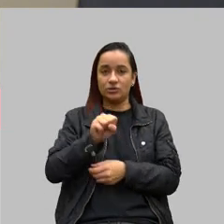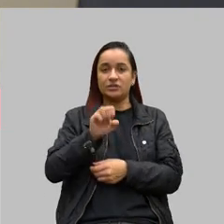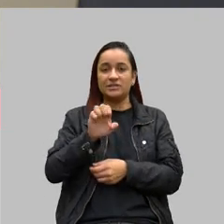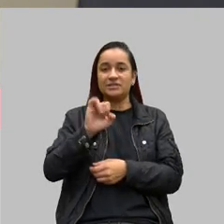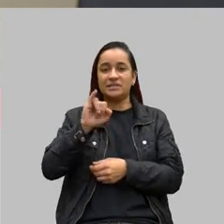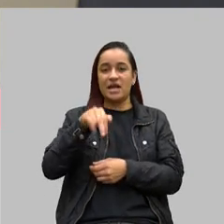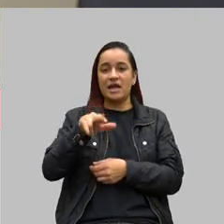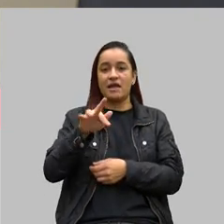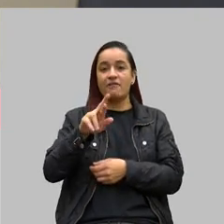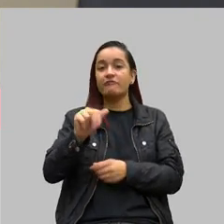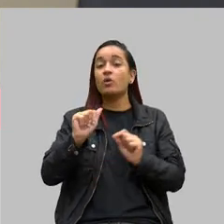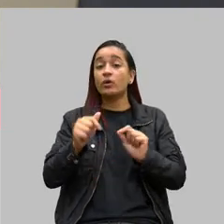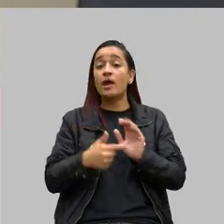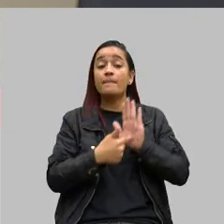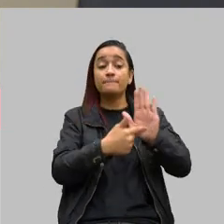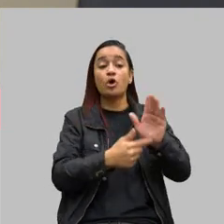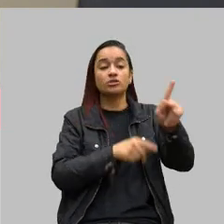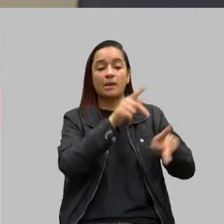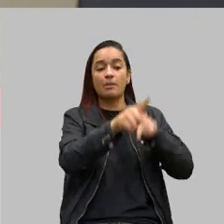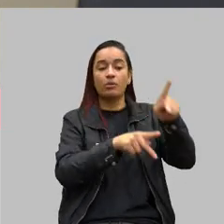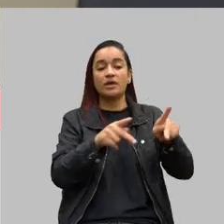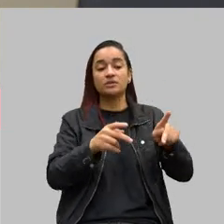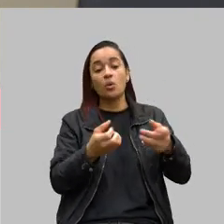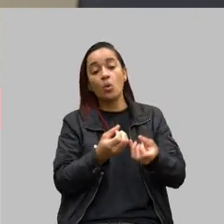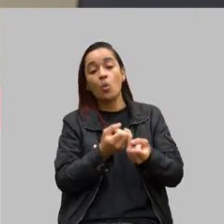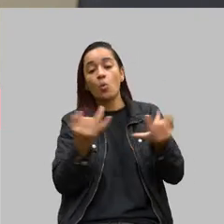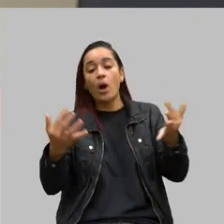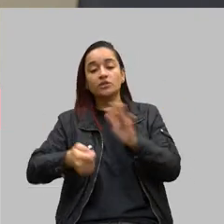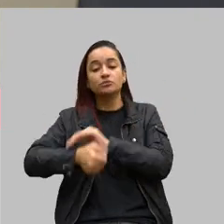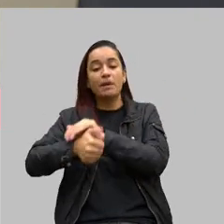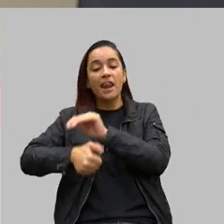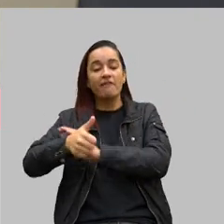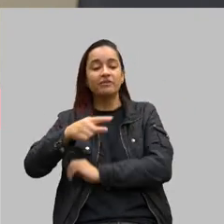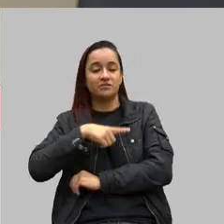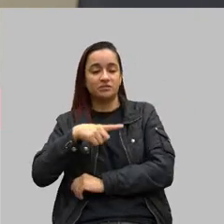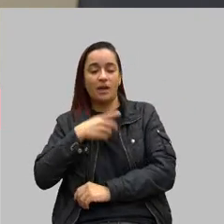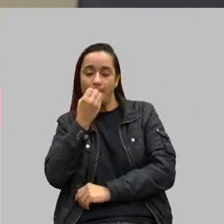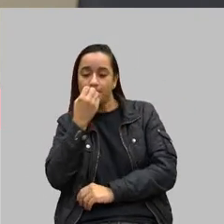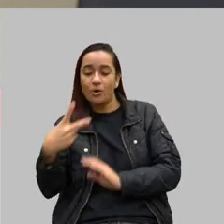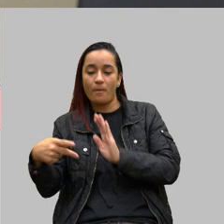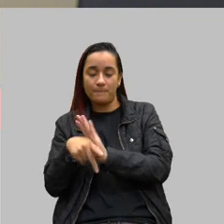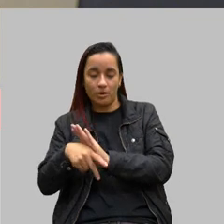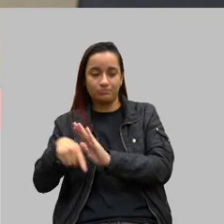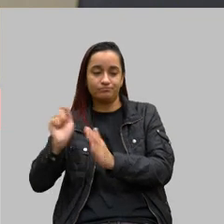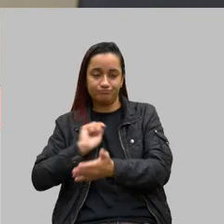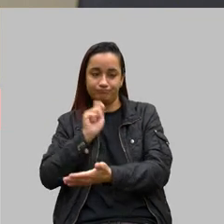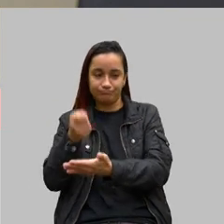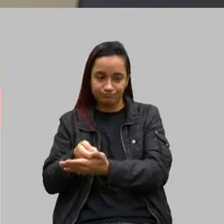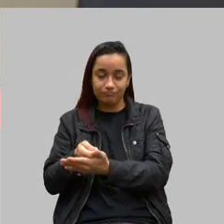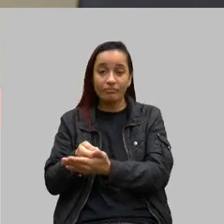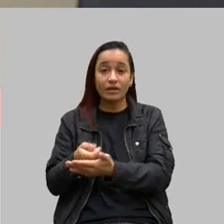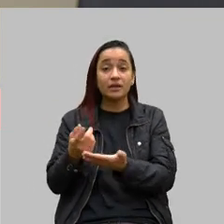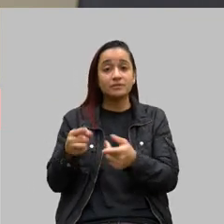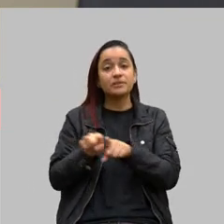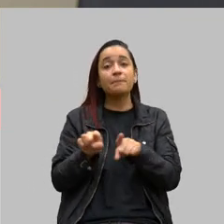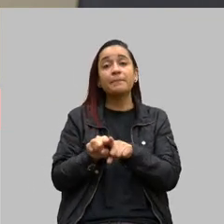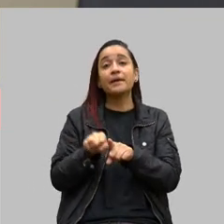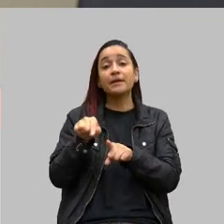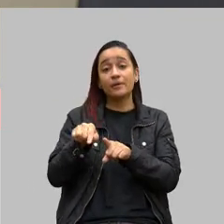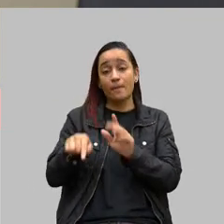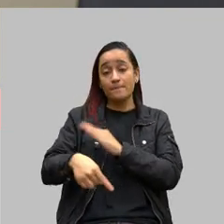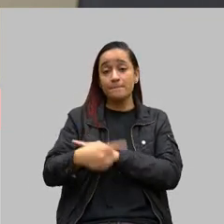consiga perceber os benefícios da concessão né e embora tem o ônus do pagamento do pedágio isso é a forma também que o estado encontrou de